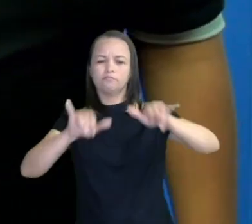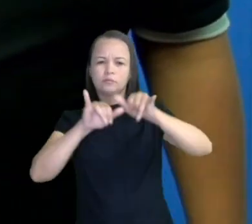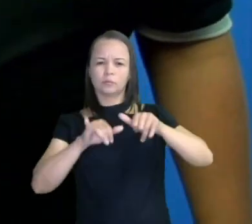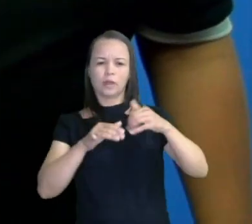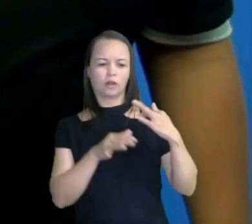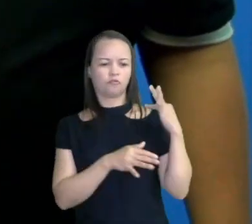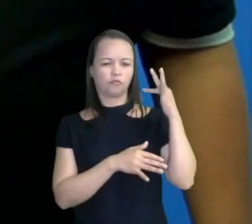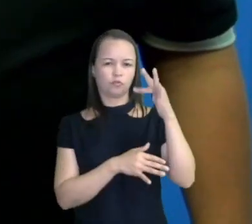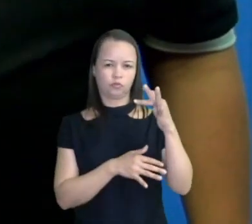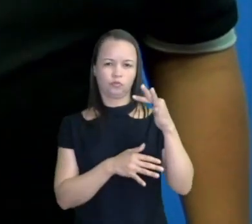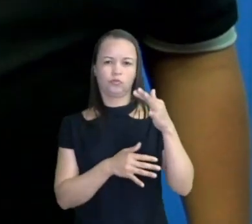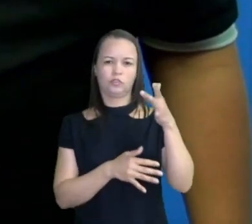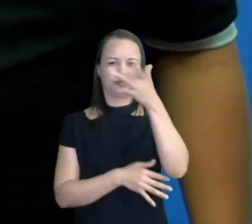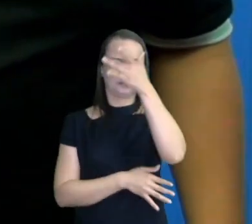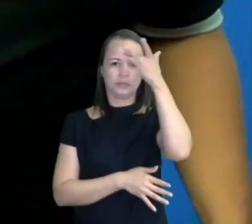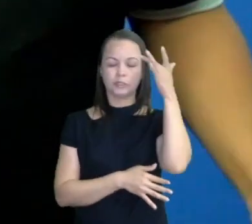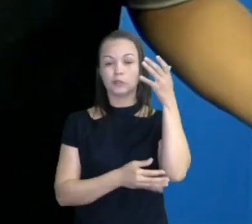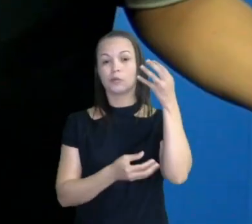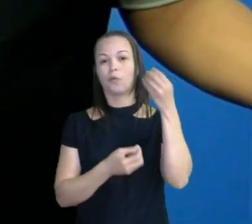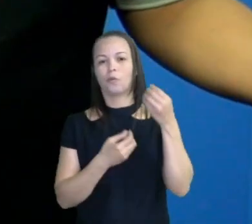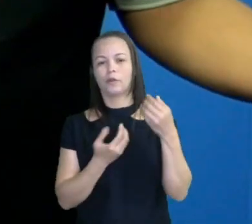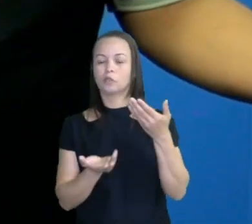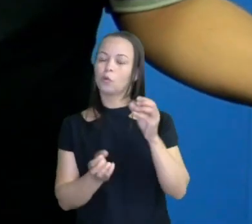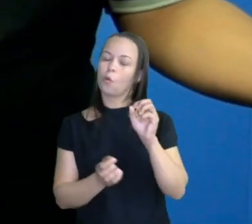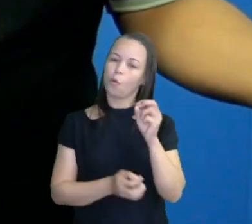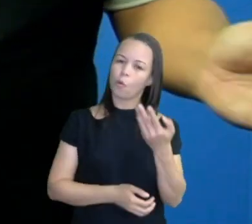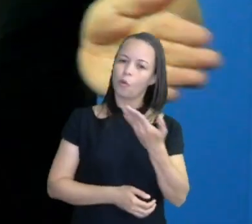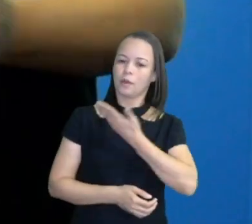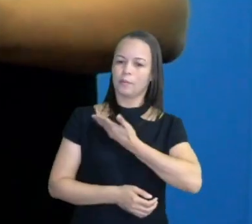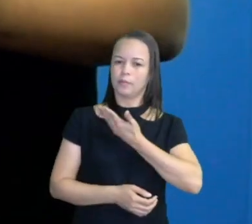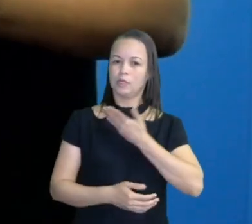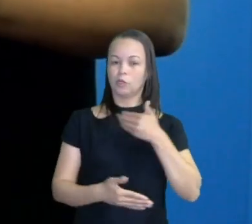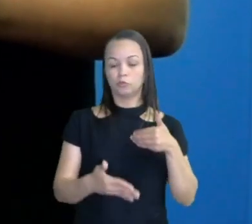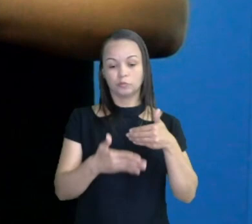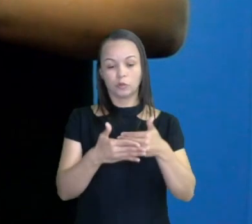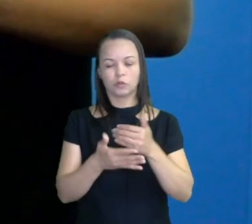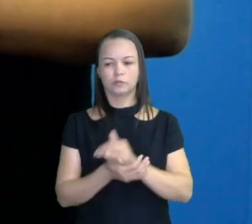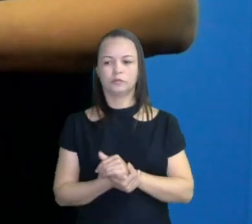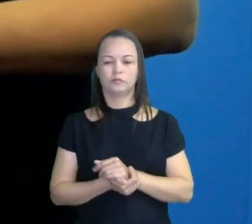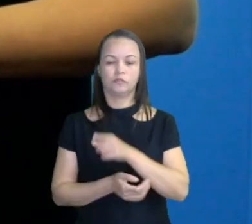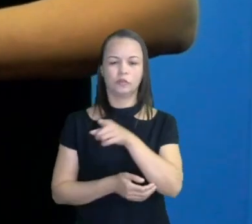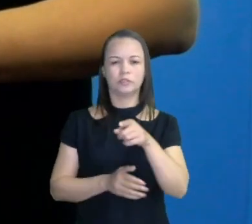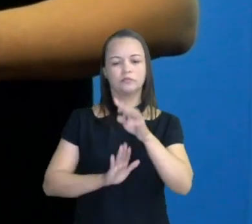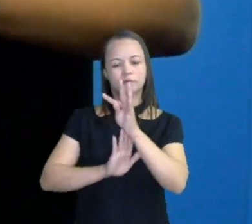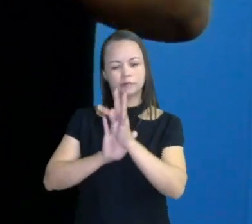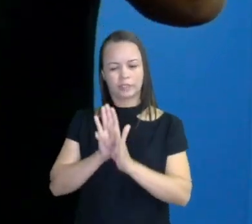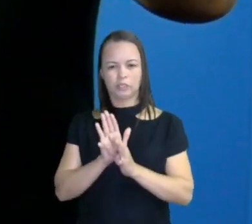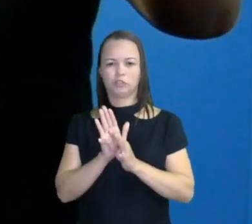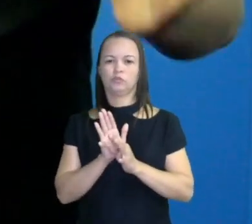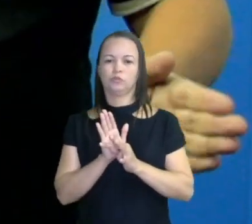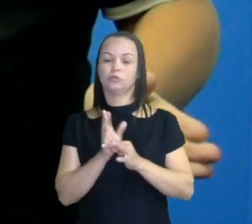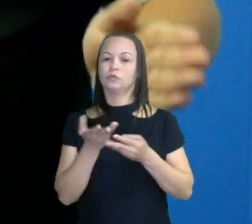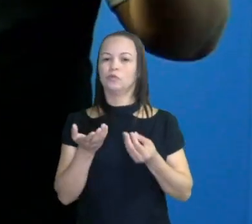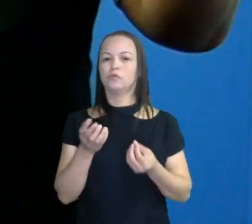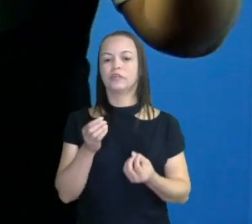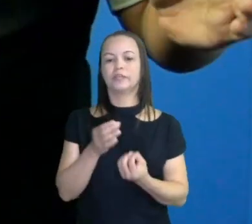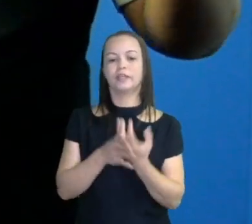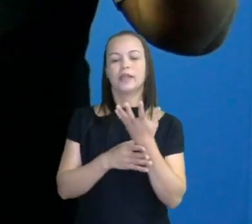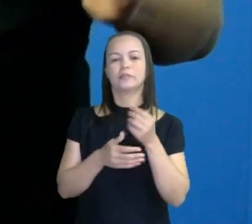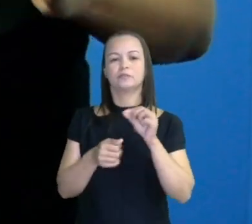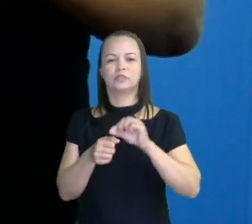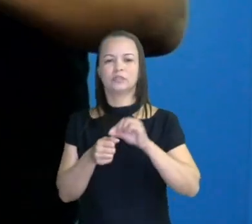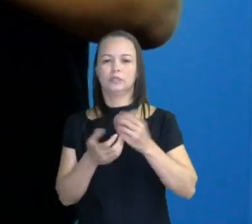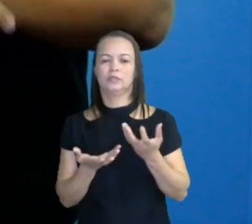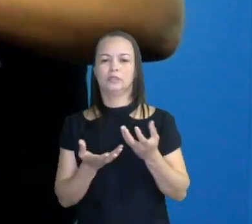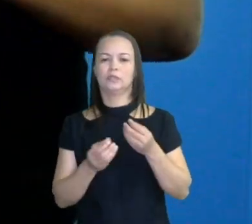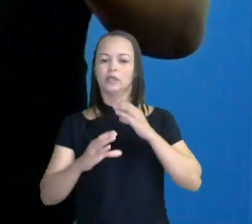né? Ou para amigos próximos. Você vai fazer o que o texto nasceu para fazer. Ser algo